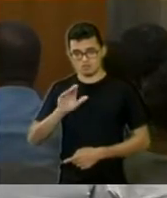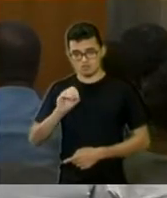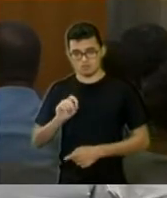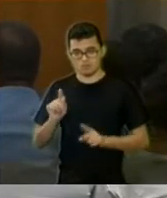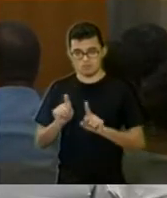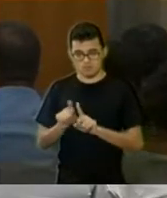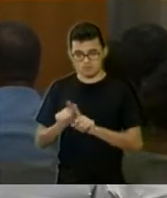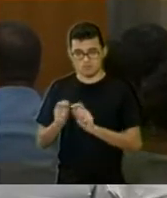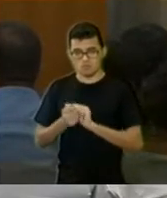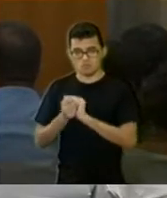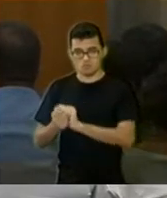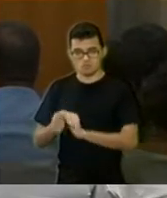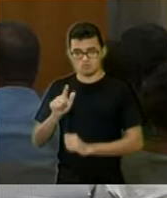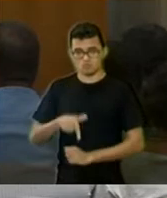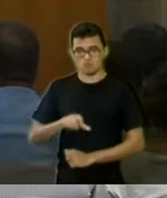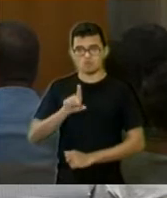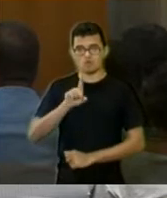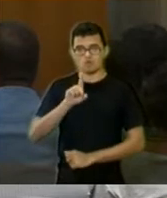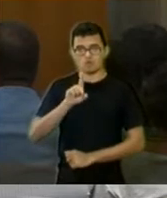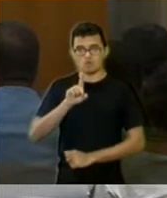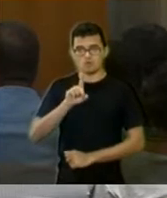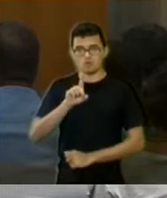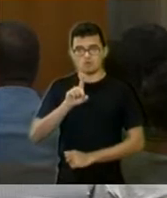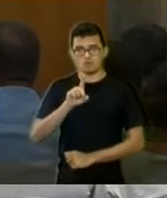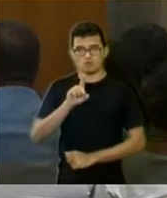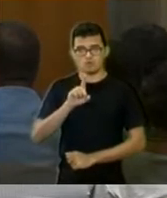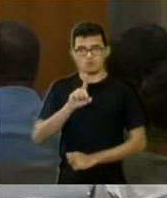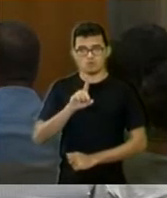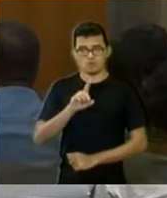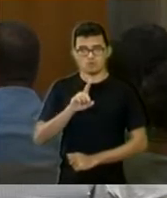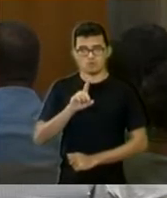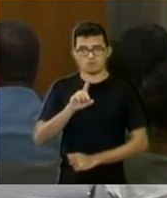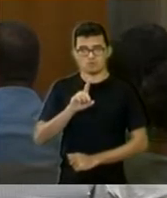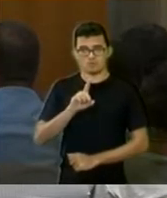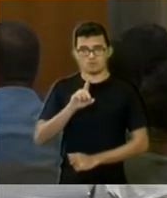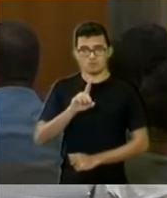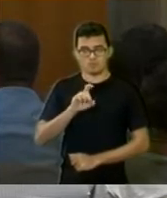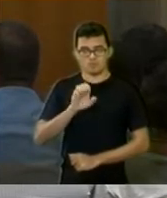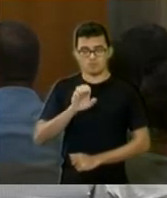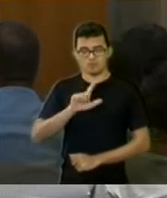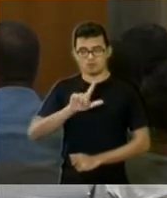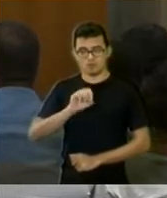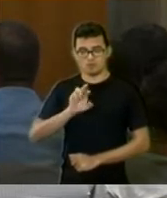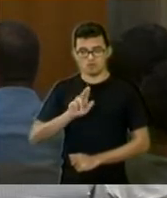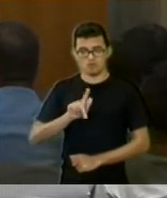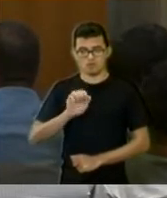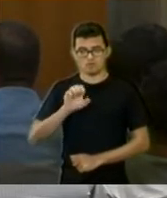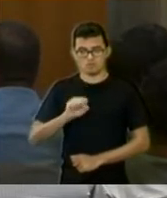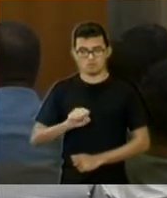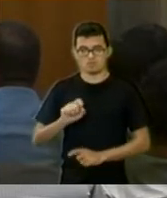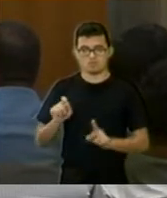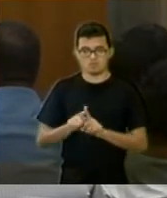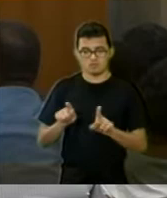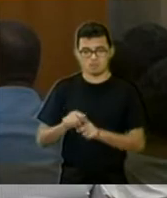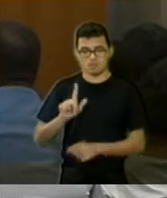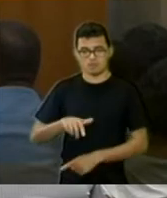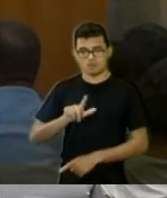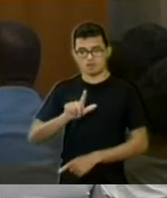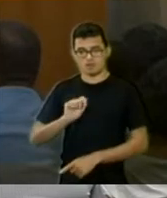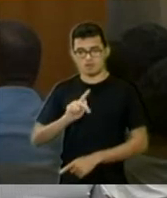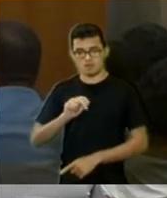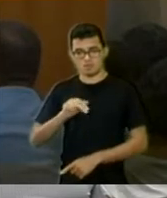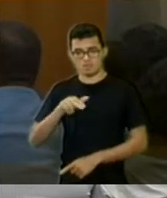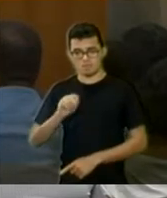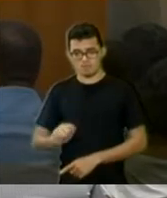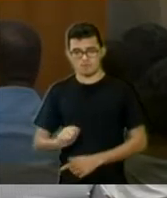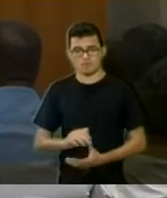Delor Gismano, que representa o prefeito de Araraquara, Marcelo Barbieri, e pelo vereador doutor Lapena, autor da indicação desta